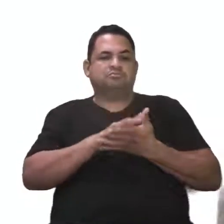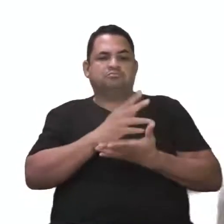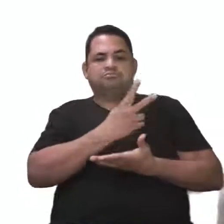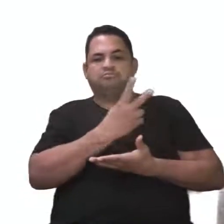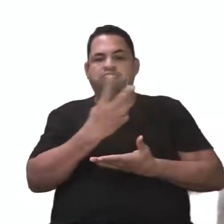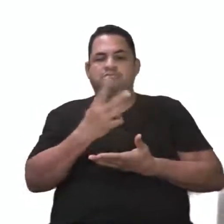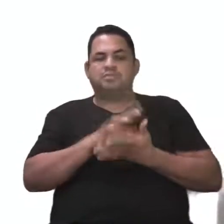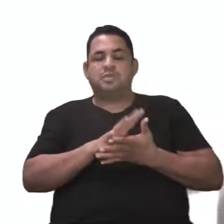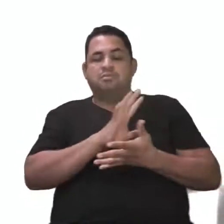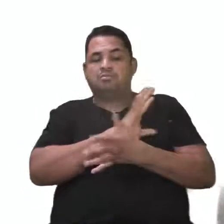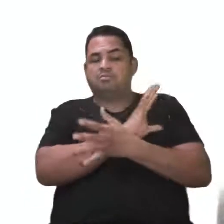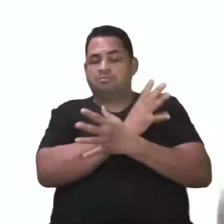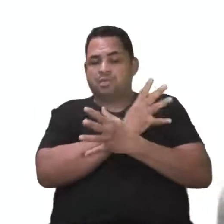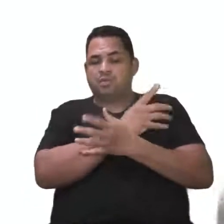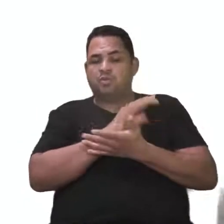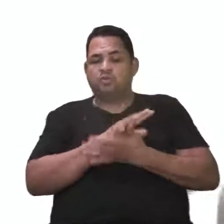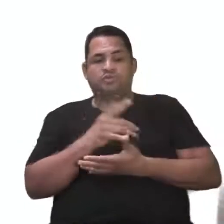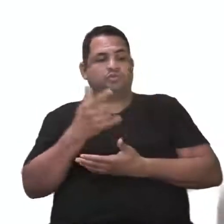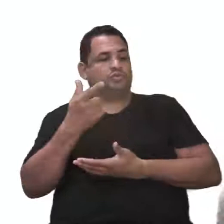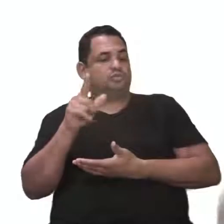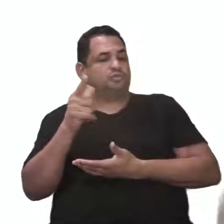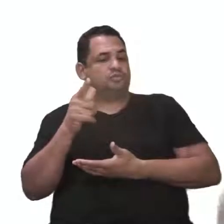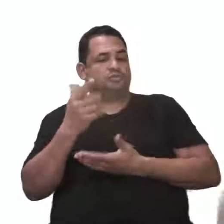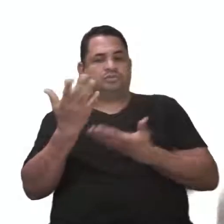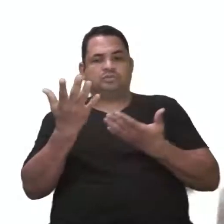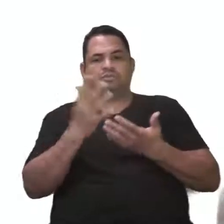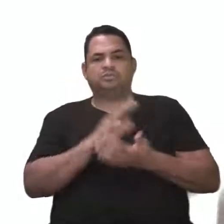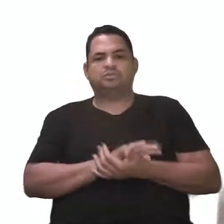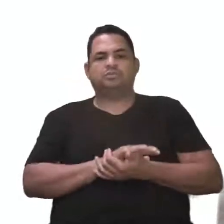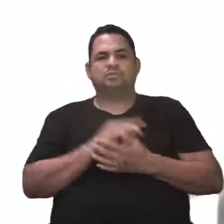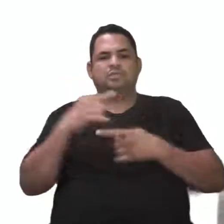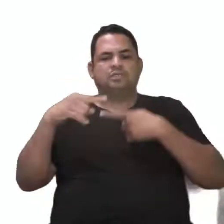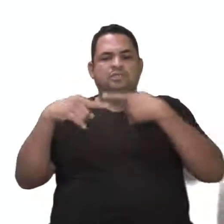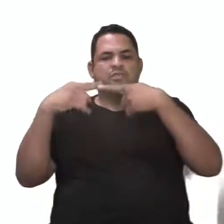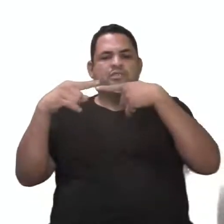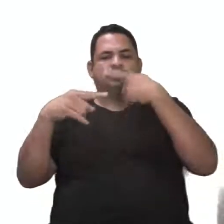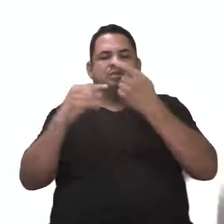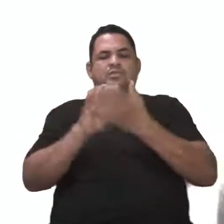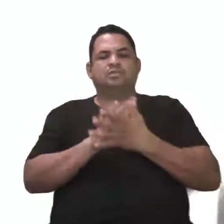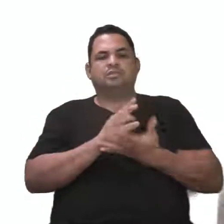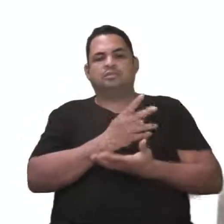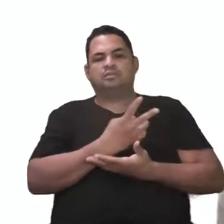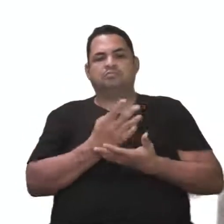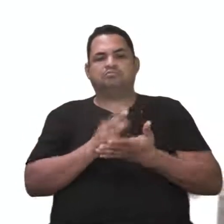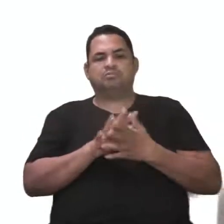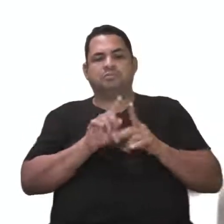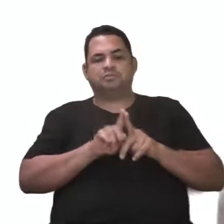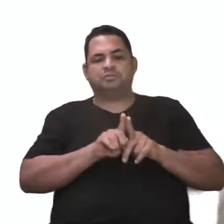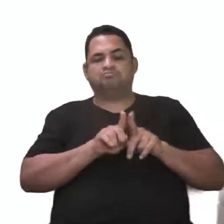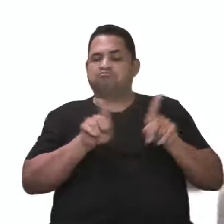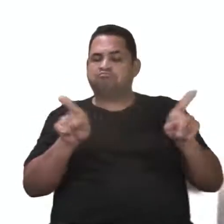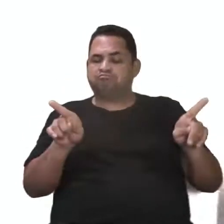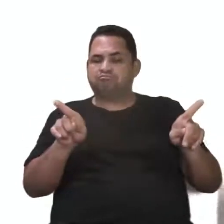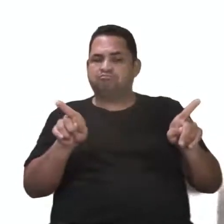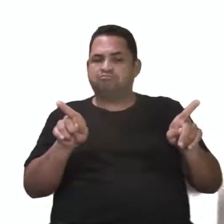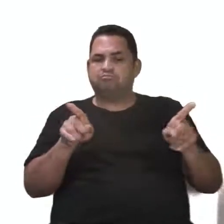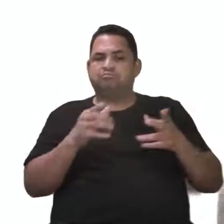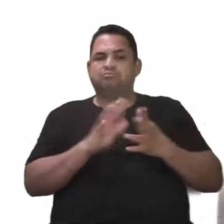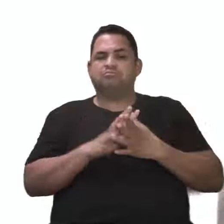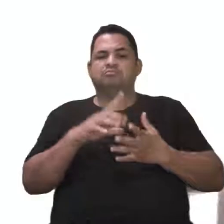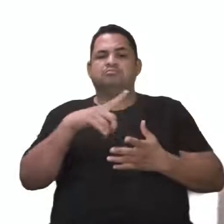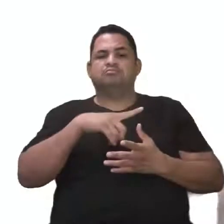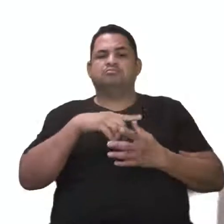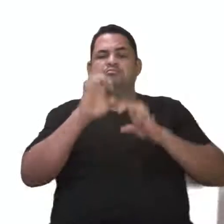invertebrado, e o outro é vertebrado, e é uma ave. Evolutivamente, eles estão distantes. Mas eles